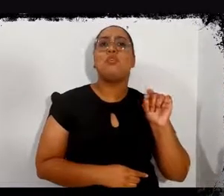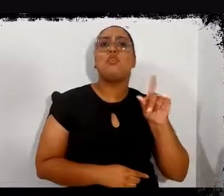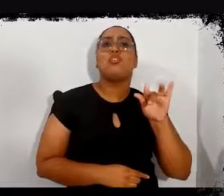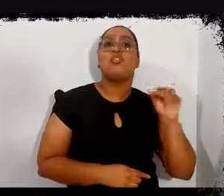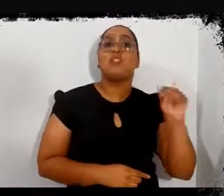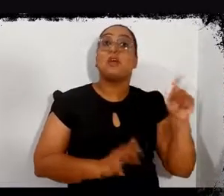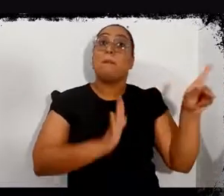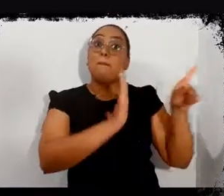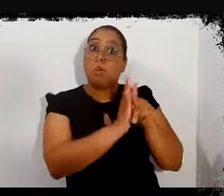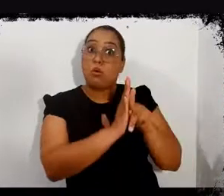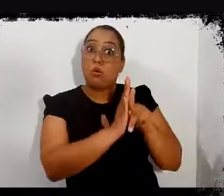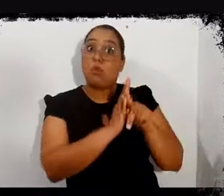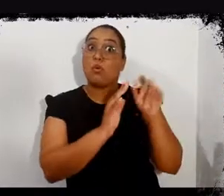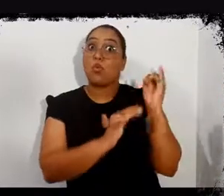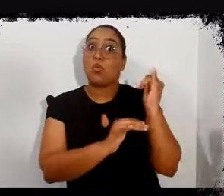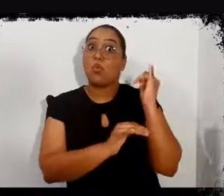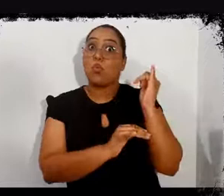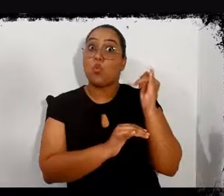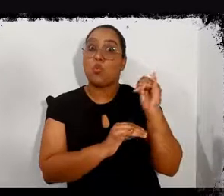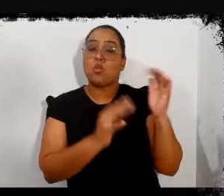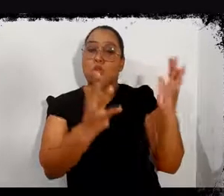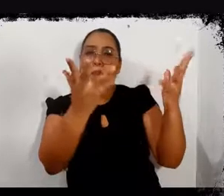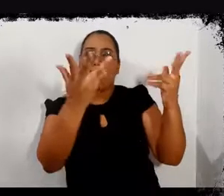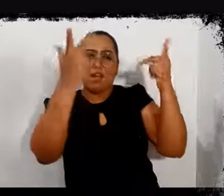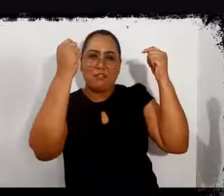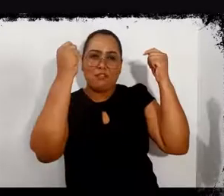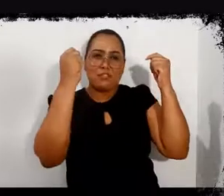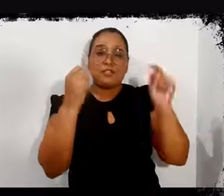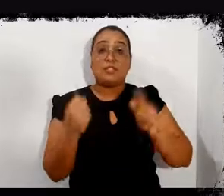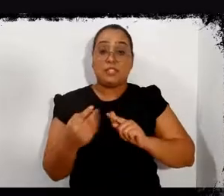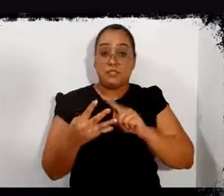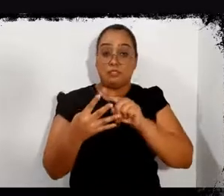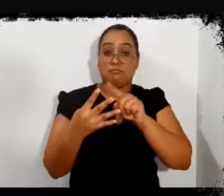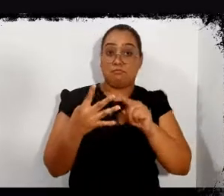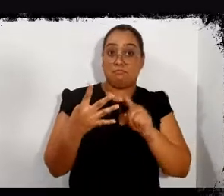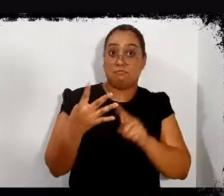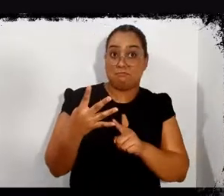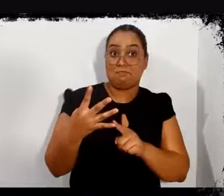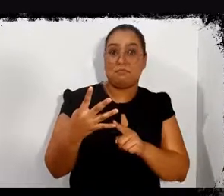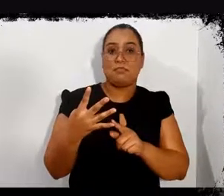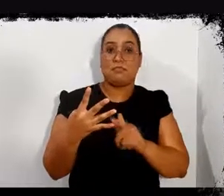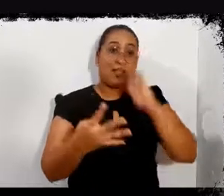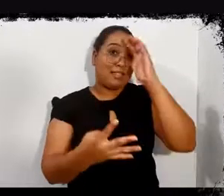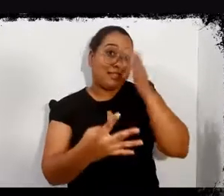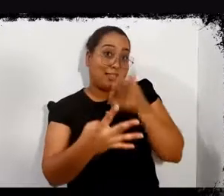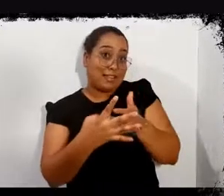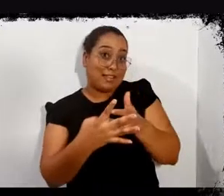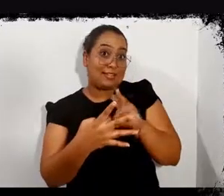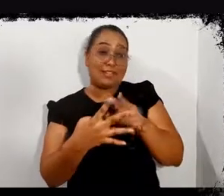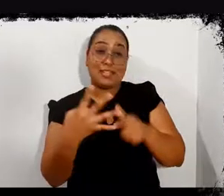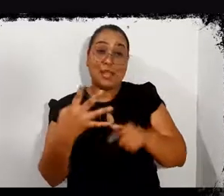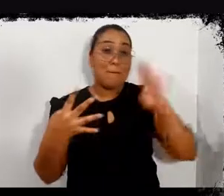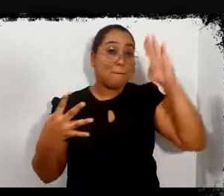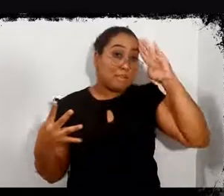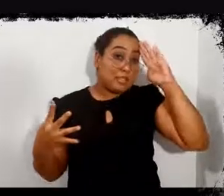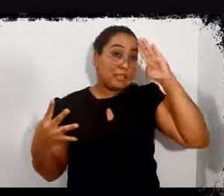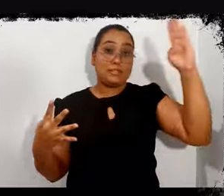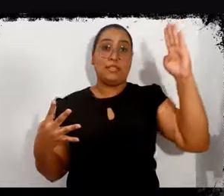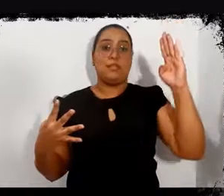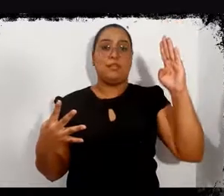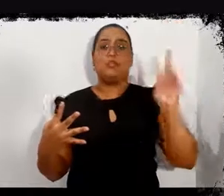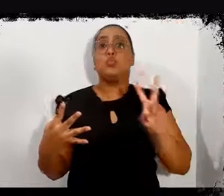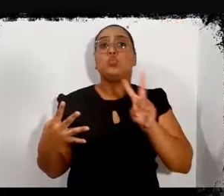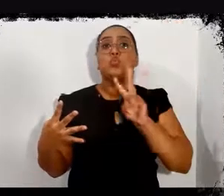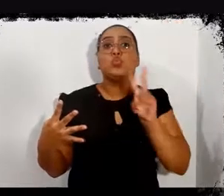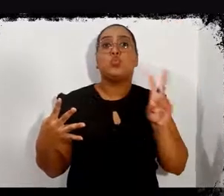ele chama de contos maravilhosos. A primeira tese afirma que o conto